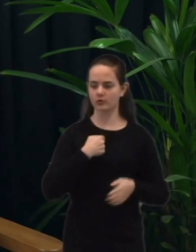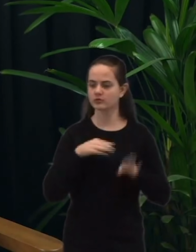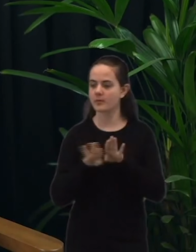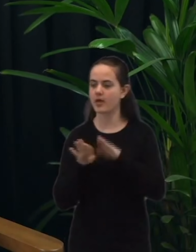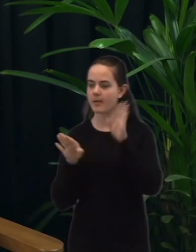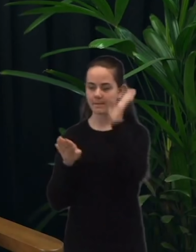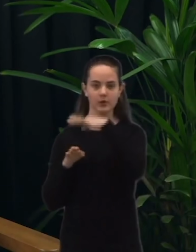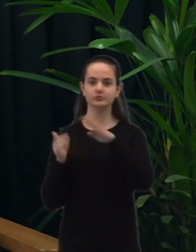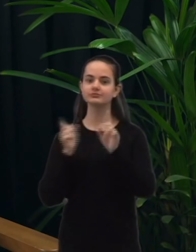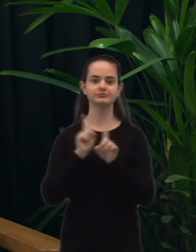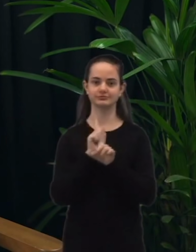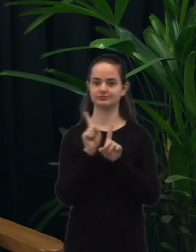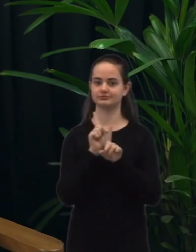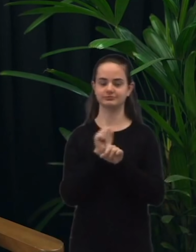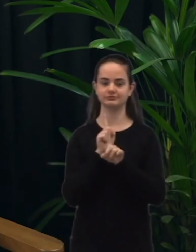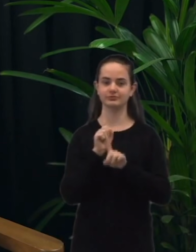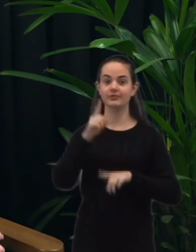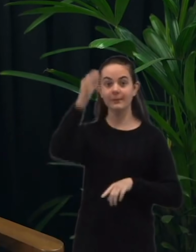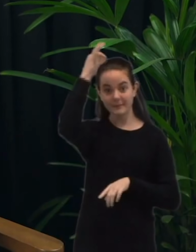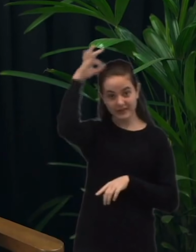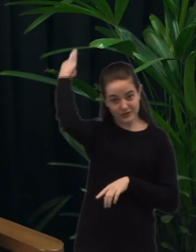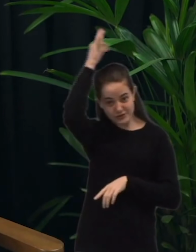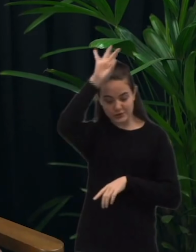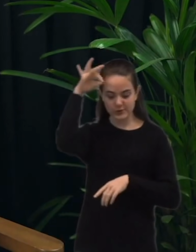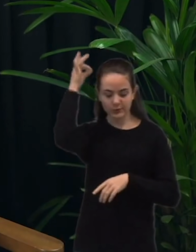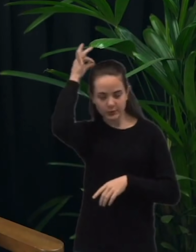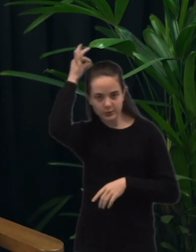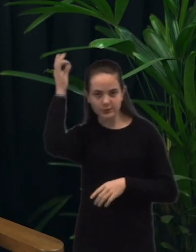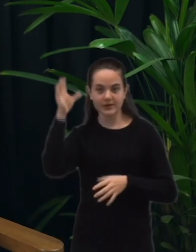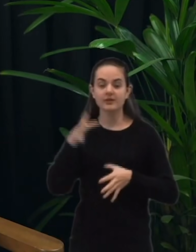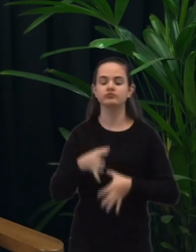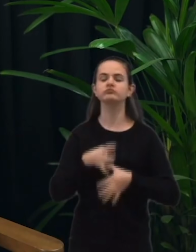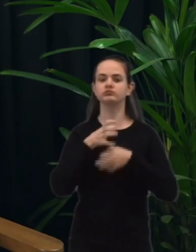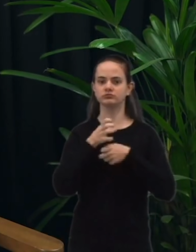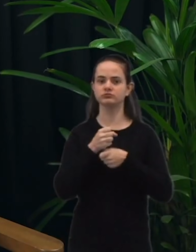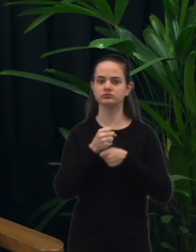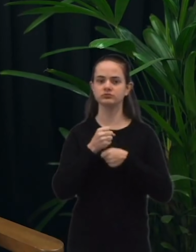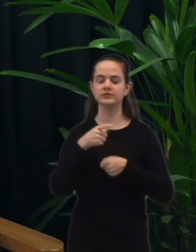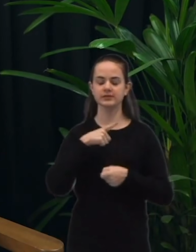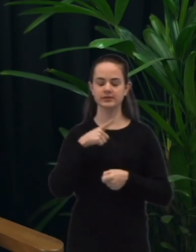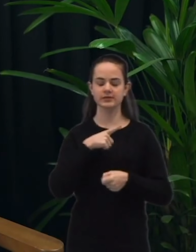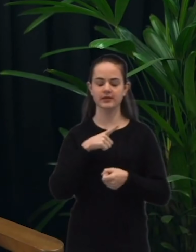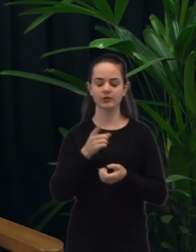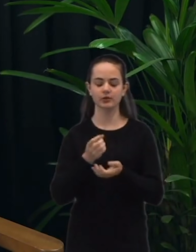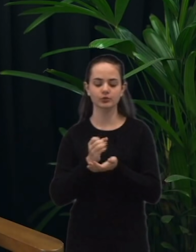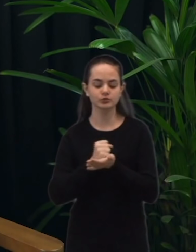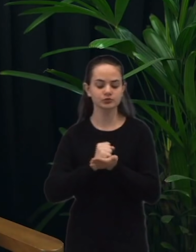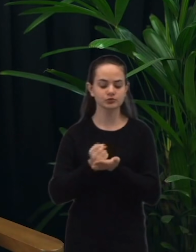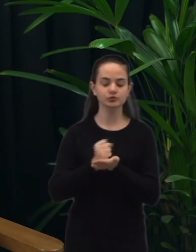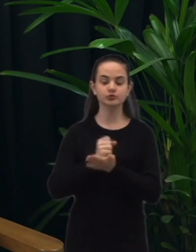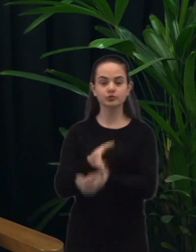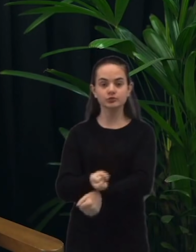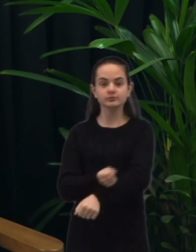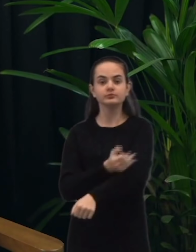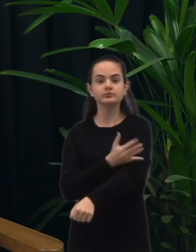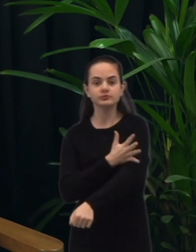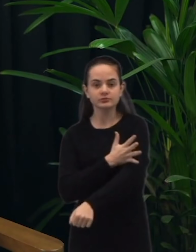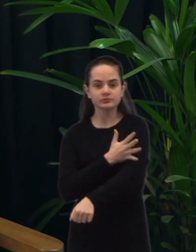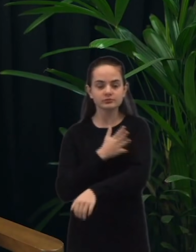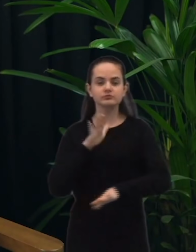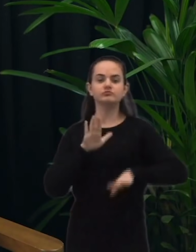pessoa dominada pelo Espírito Santo, ela tem total controle das suas emoções, ela tem temperança, vive